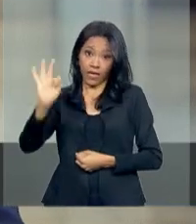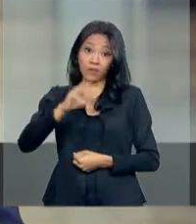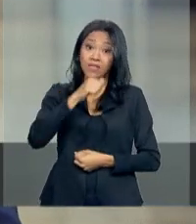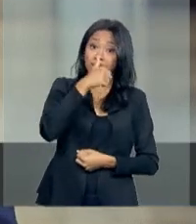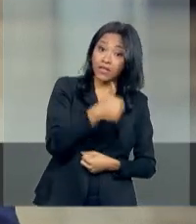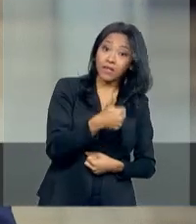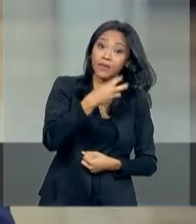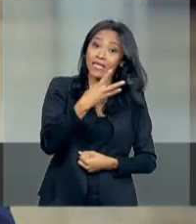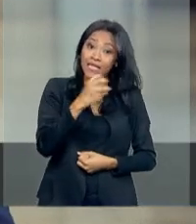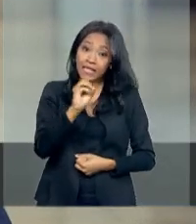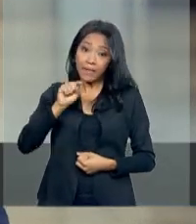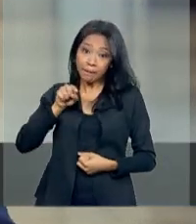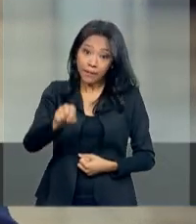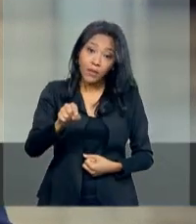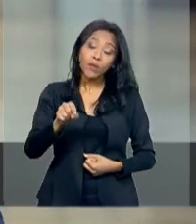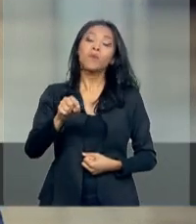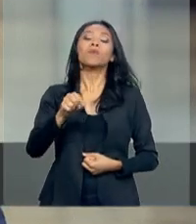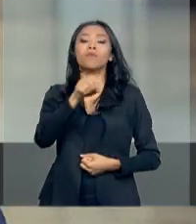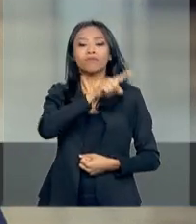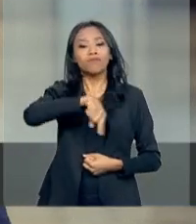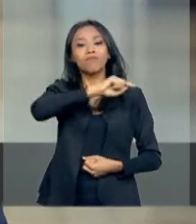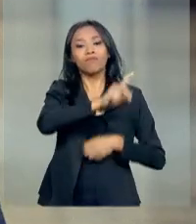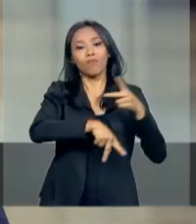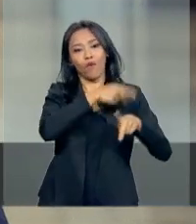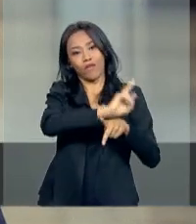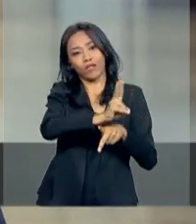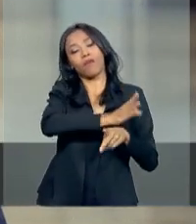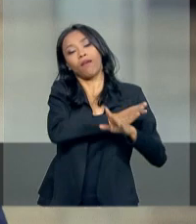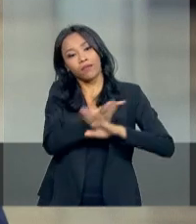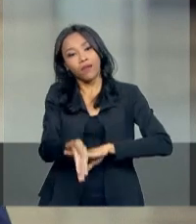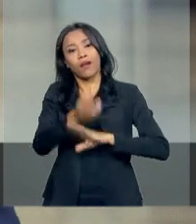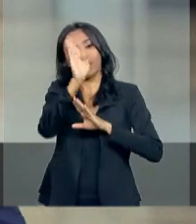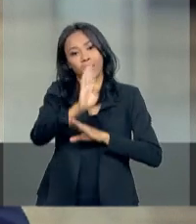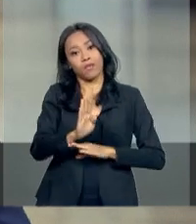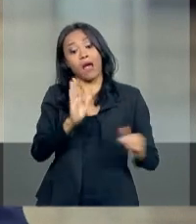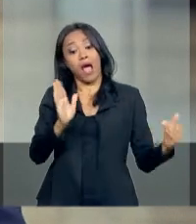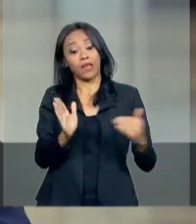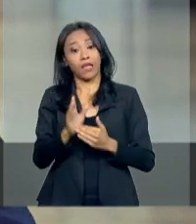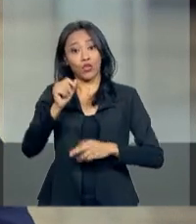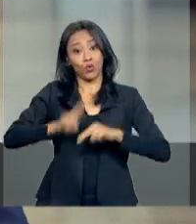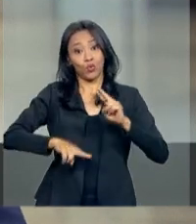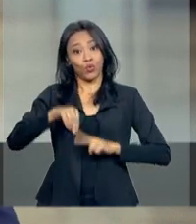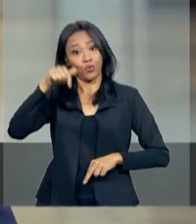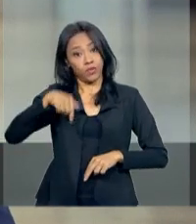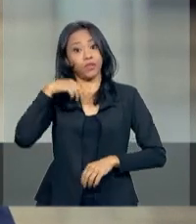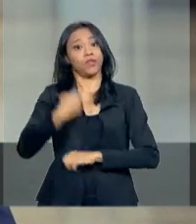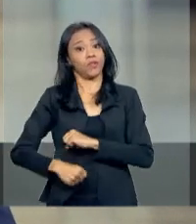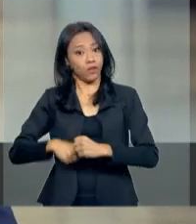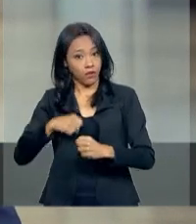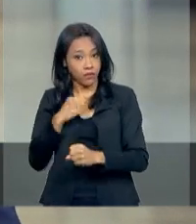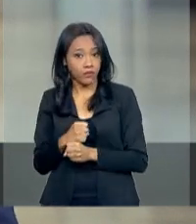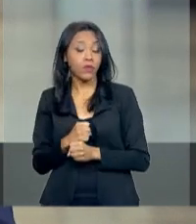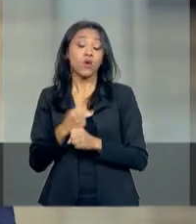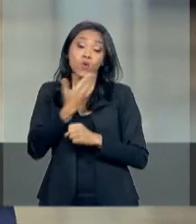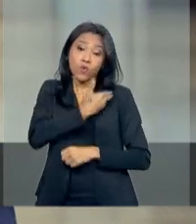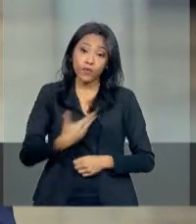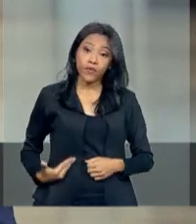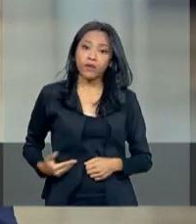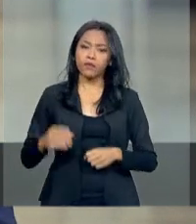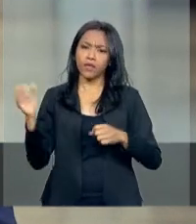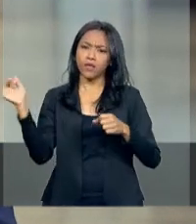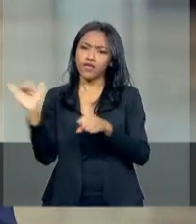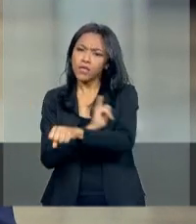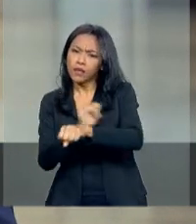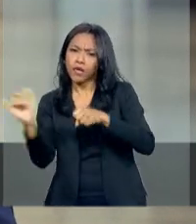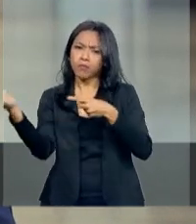entraram no brasil do ano passado até junho deste ano o governo tem adotado medidas para amenizar a